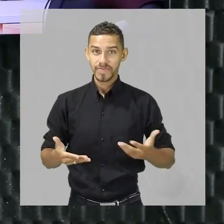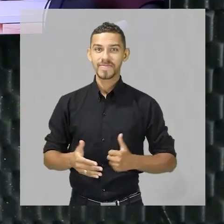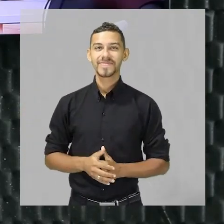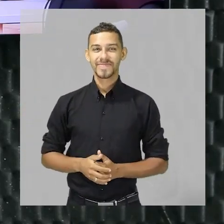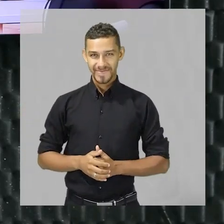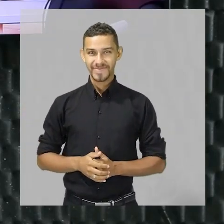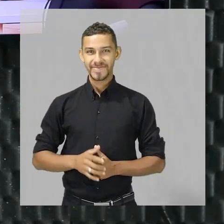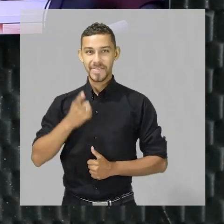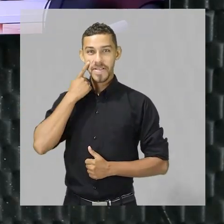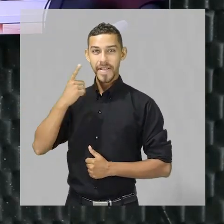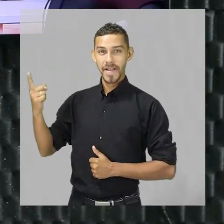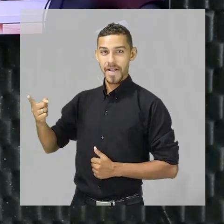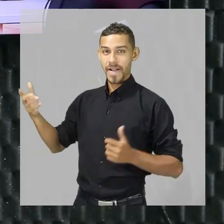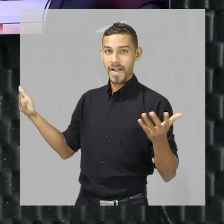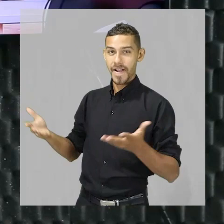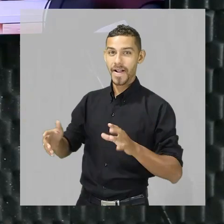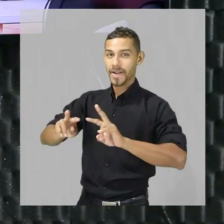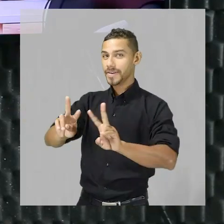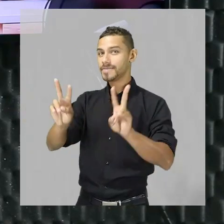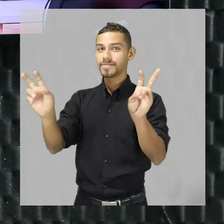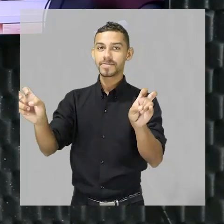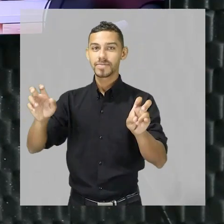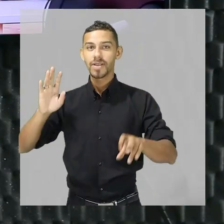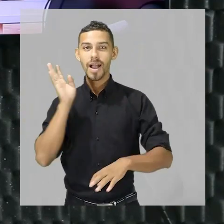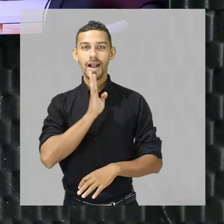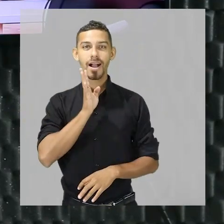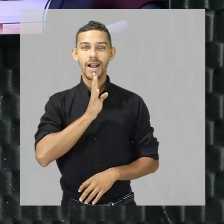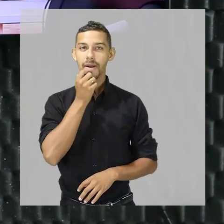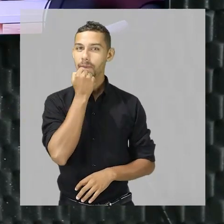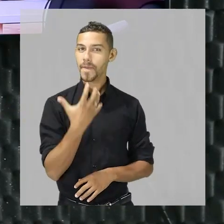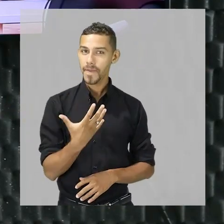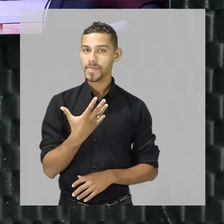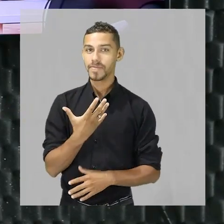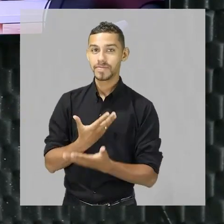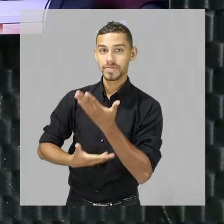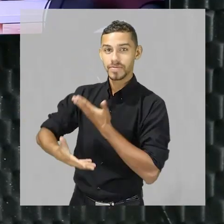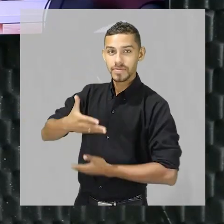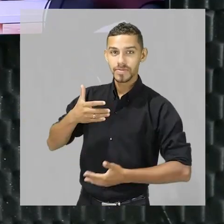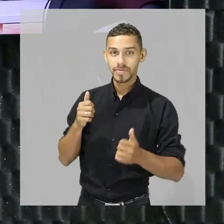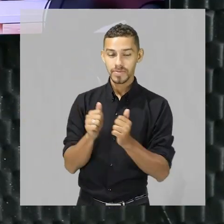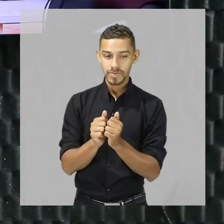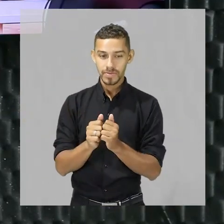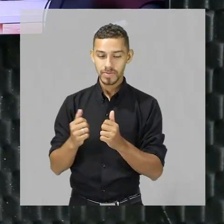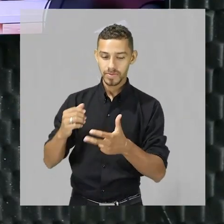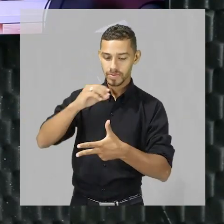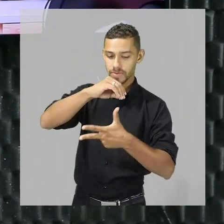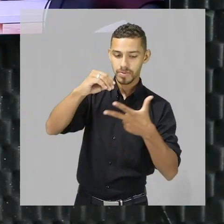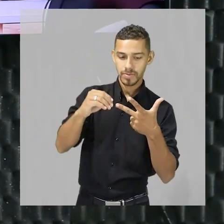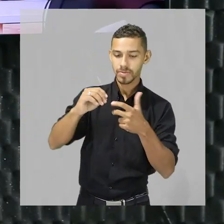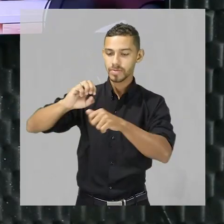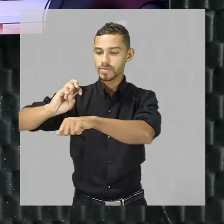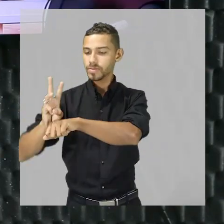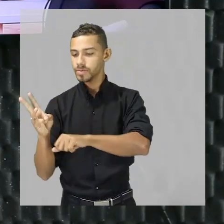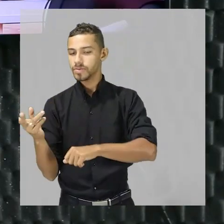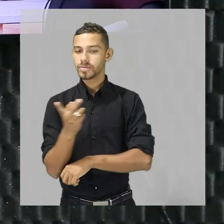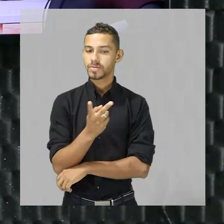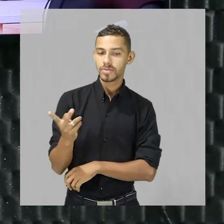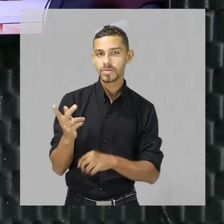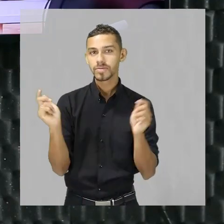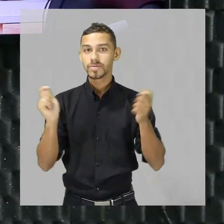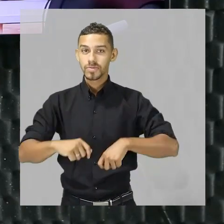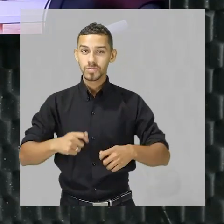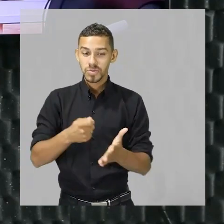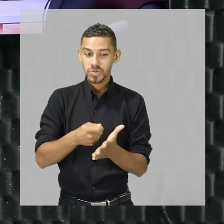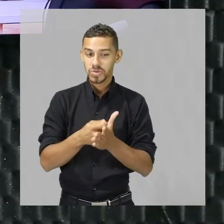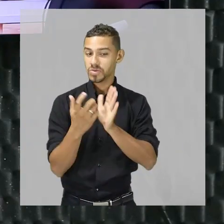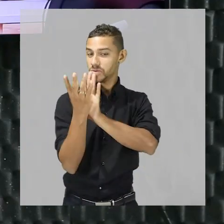hoje, galerinha, nós vamos trabalhar aí uma temática bem legal, que ambas as bancas gostam de cobrar, tá certo? Você precisa estar atento, é uma temática, inclusive,